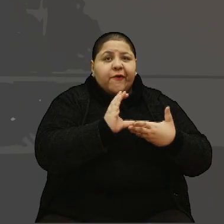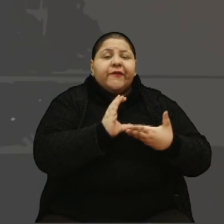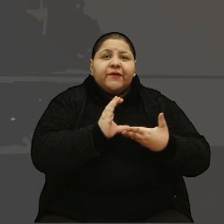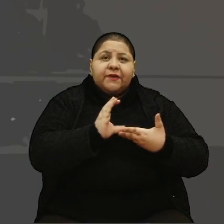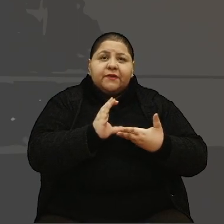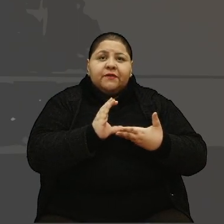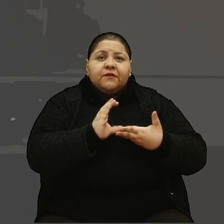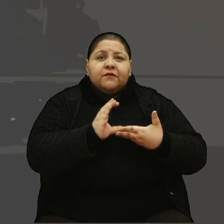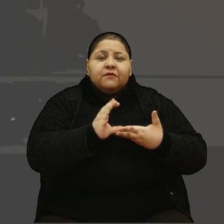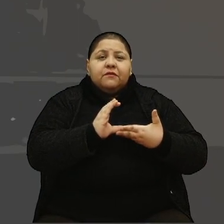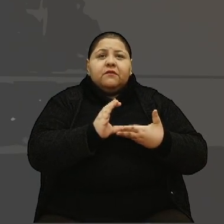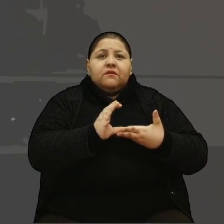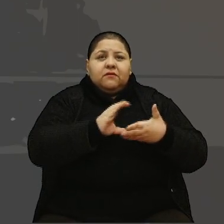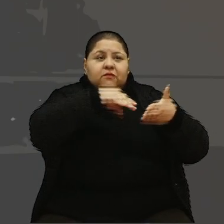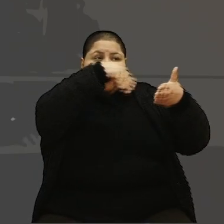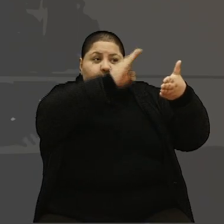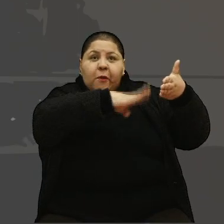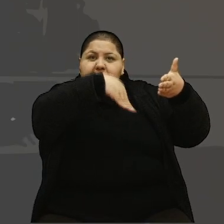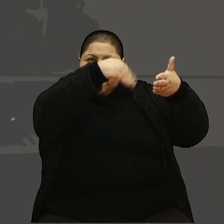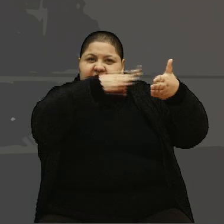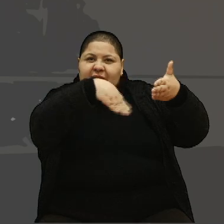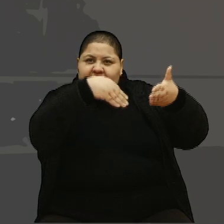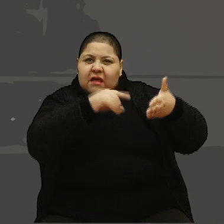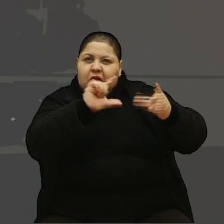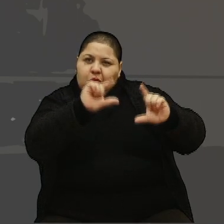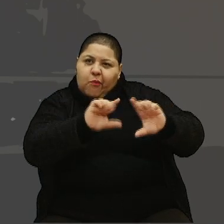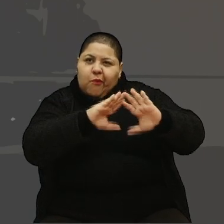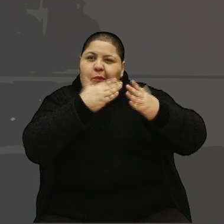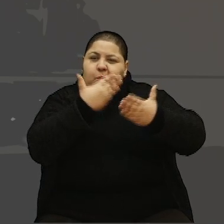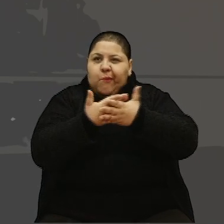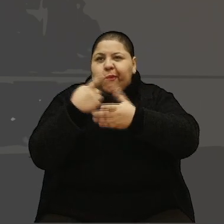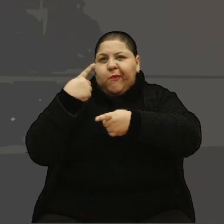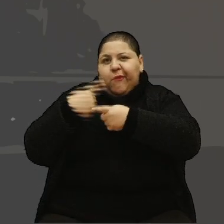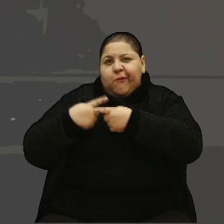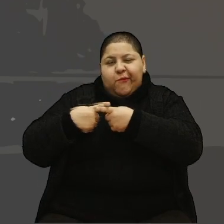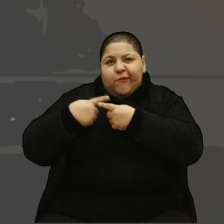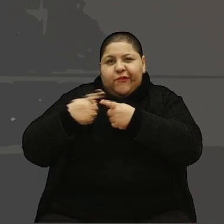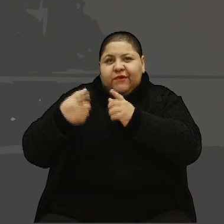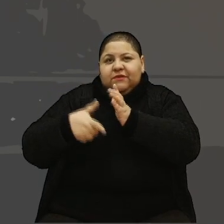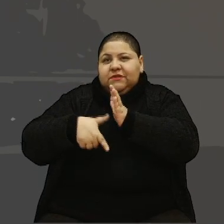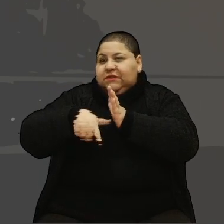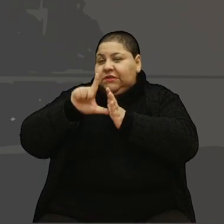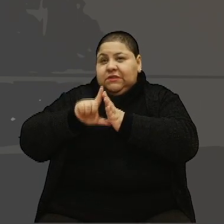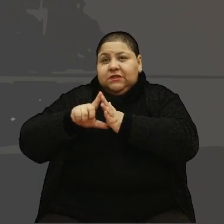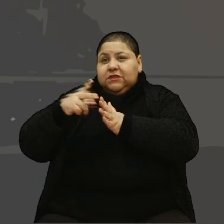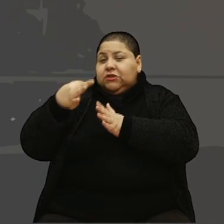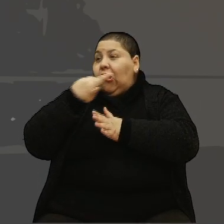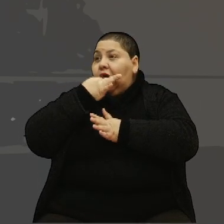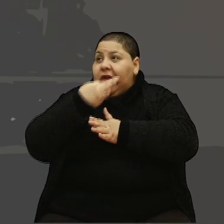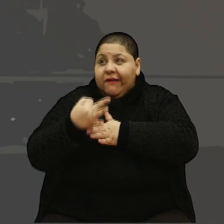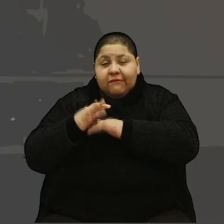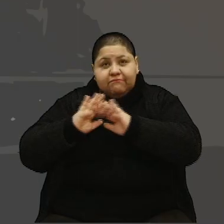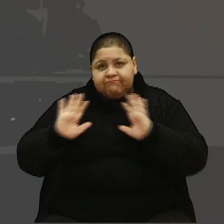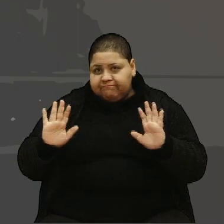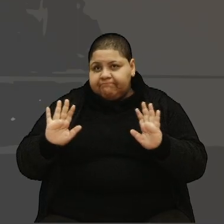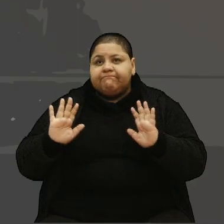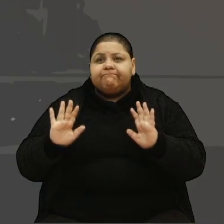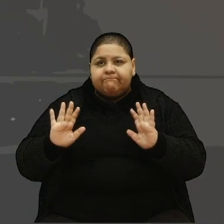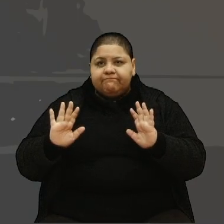para pintar parte da escola, que estava de um estado deplorável, né?